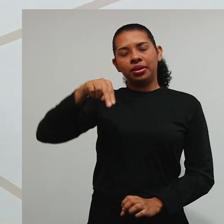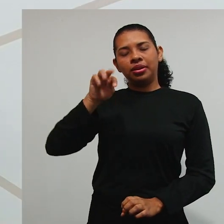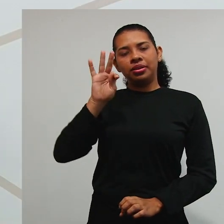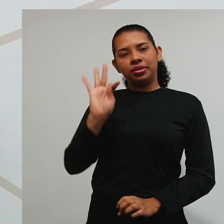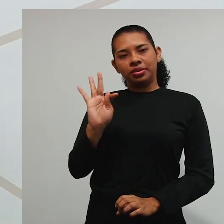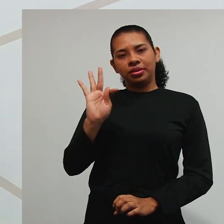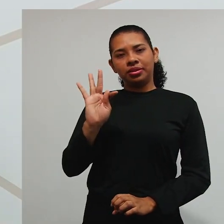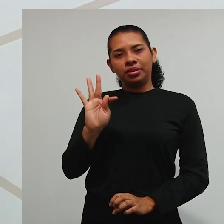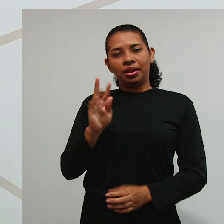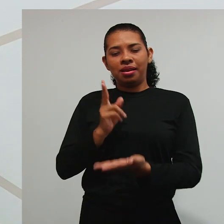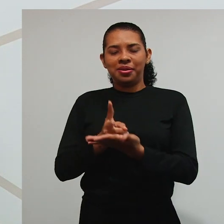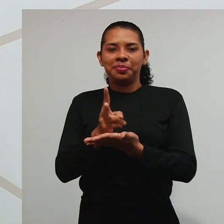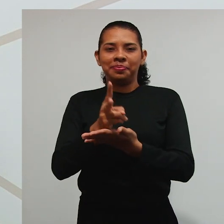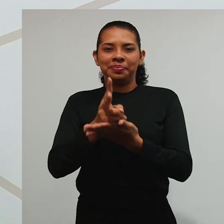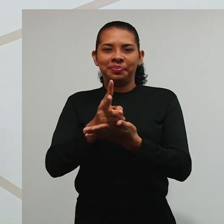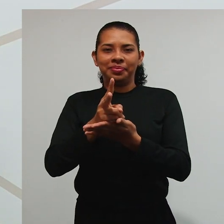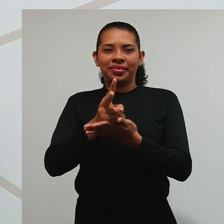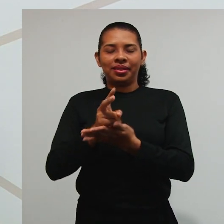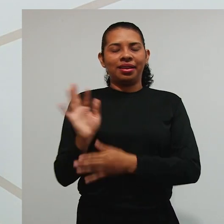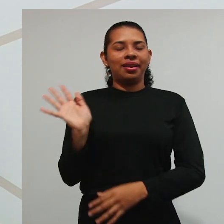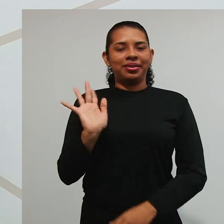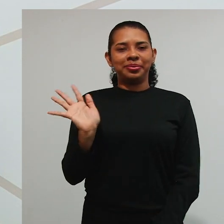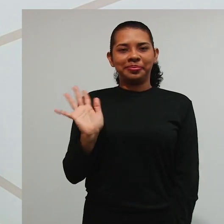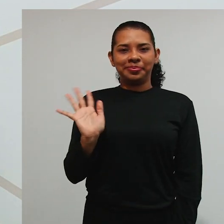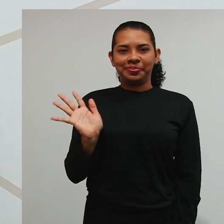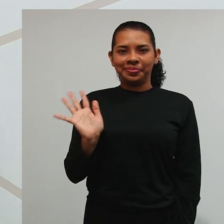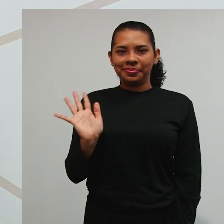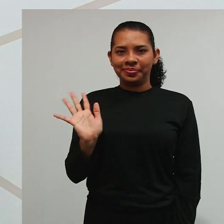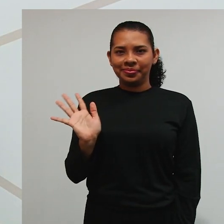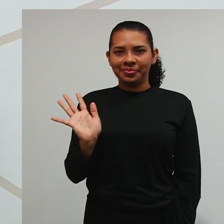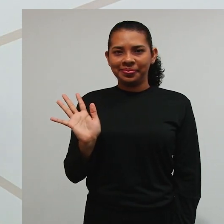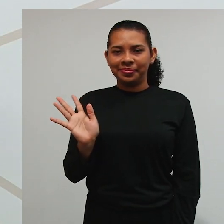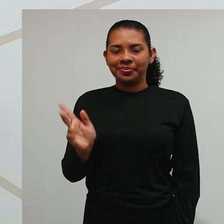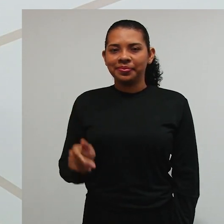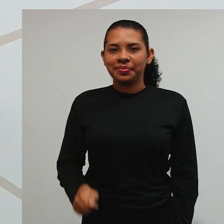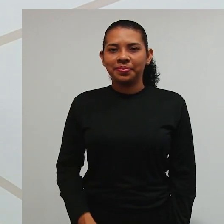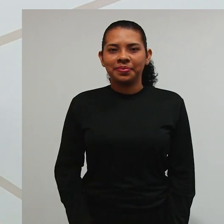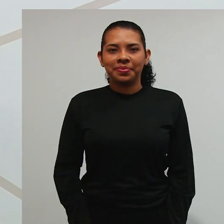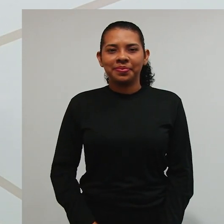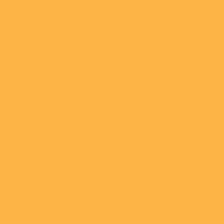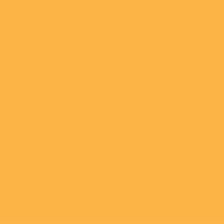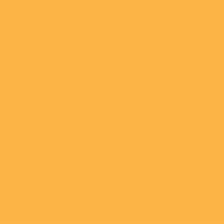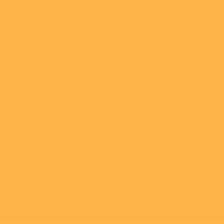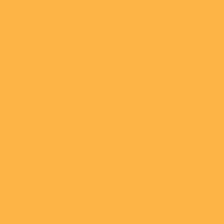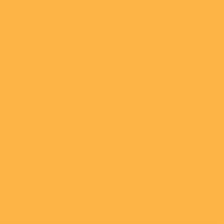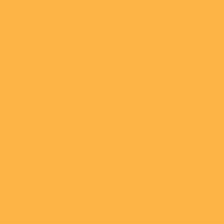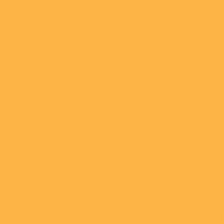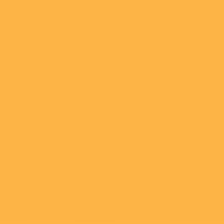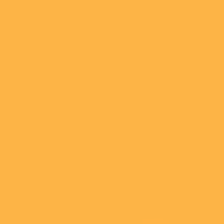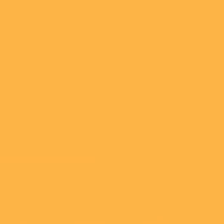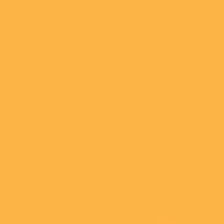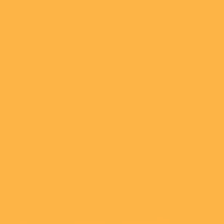só seguir reto toda a vida, que é logo ali. Até a próxima. Bonanças!